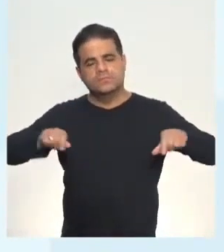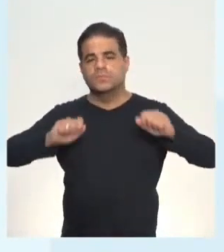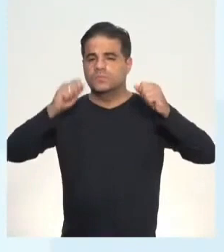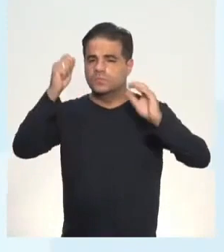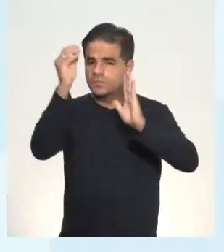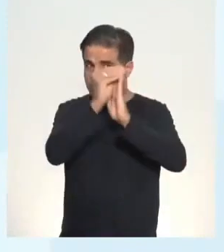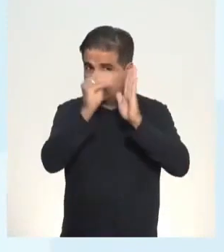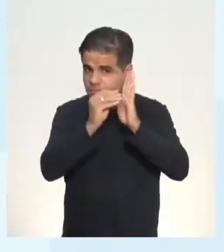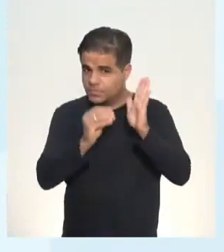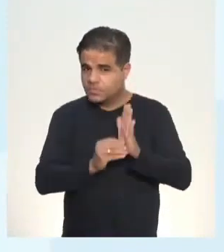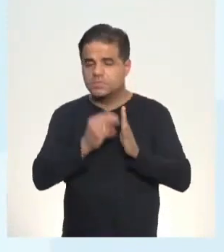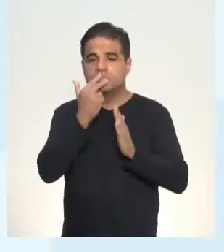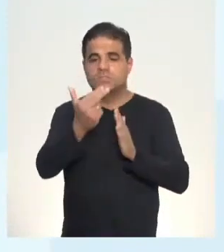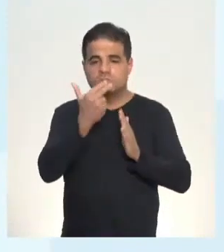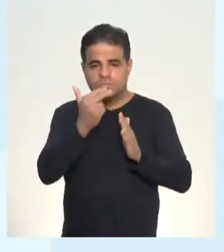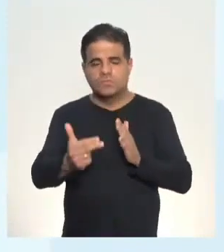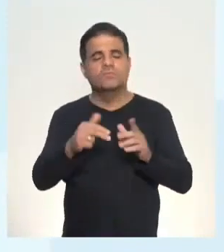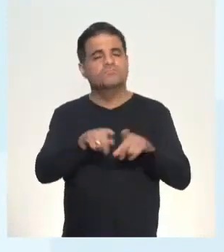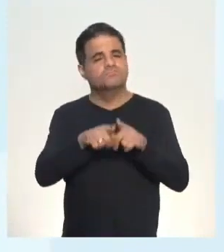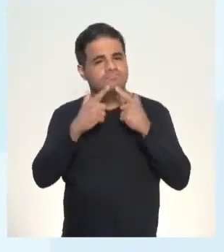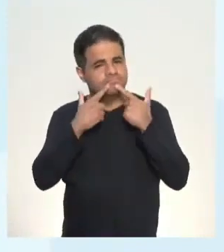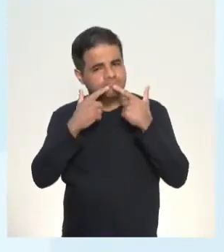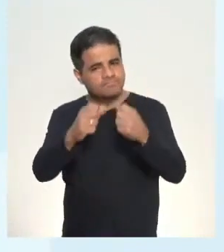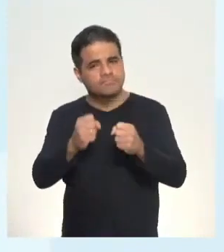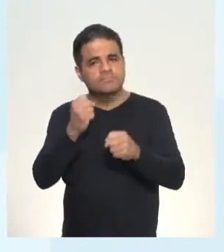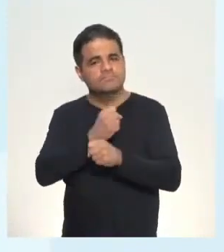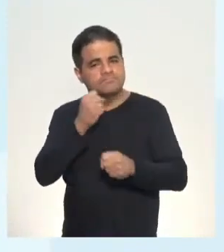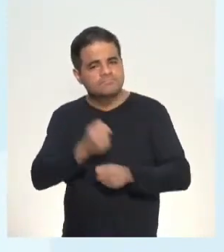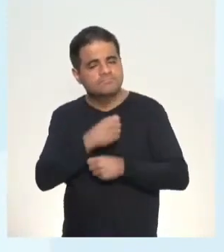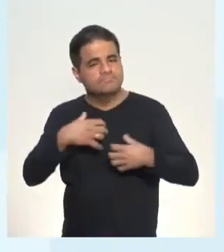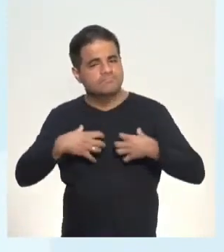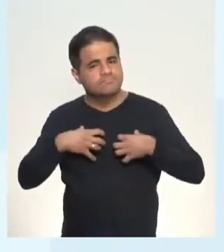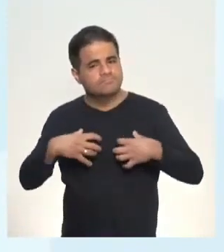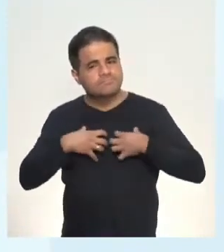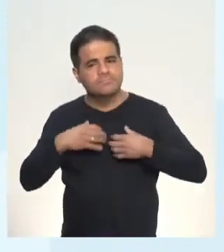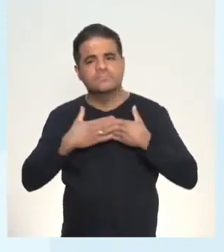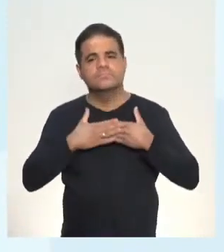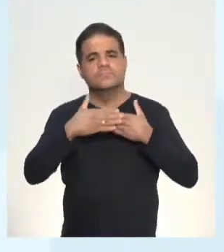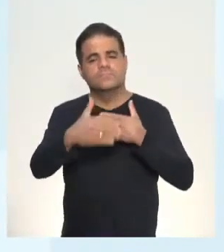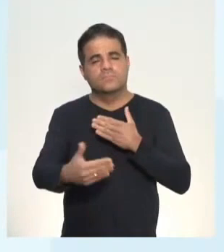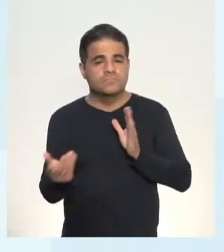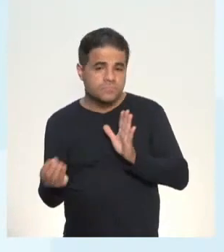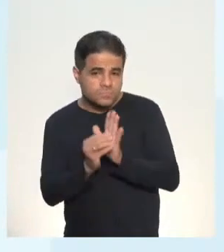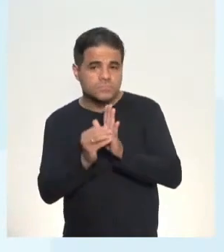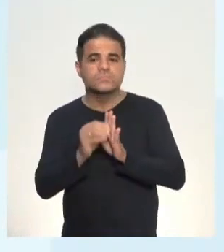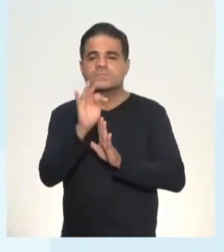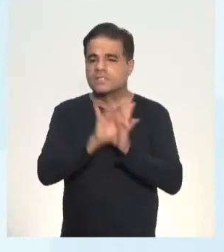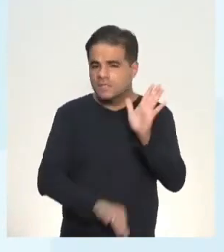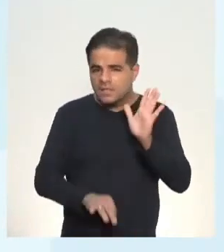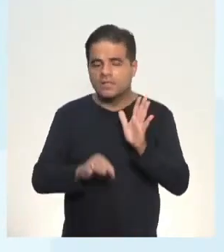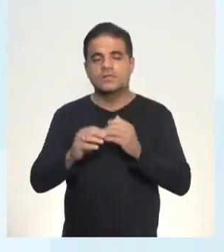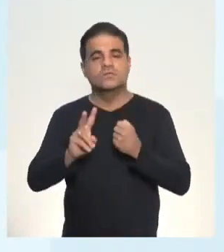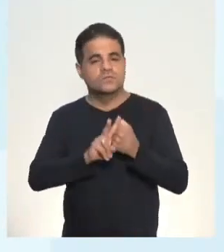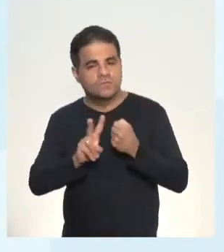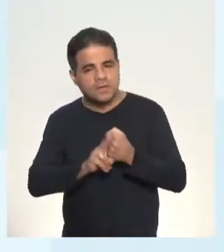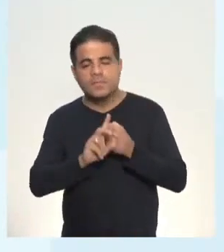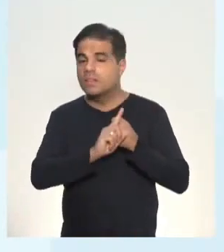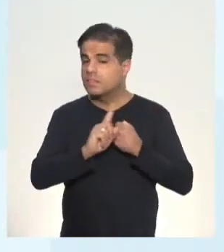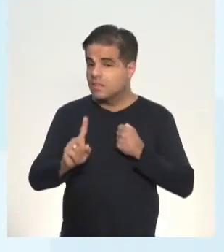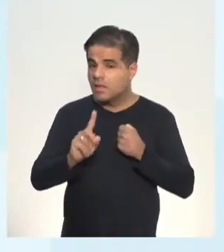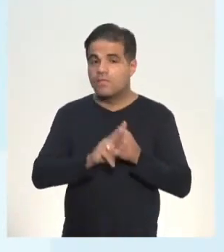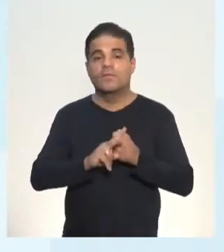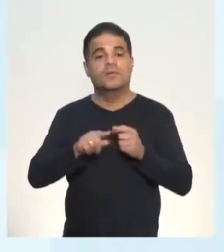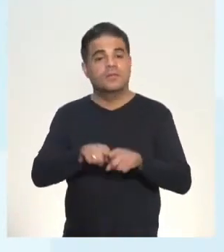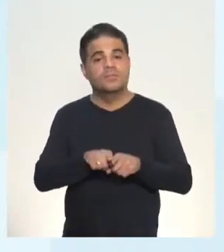estabelecidas entre língua e linguagem. Construir o sentido dos textos manifestados em suas modalidades verbais, não verbais